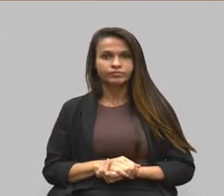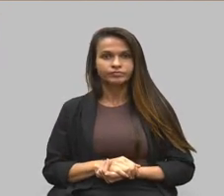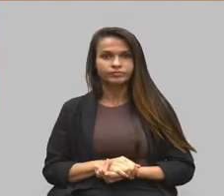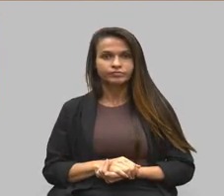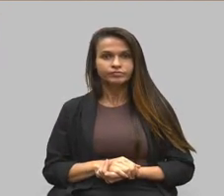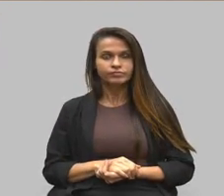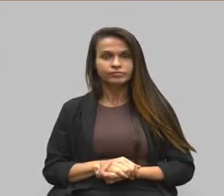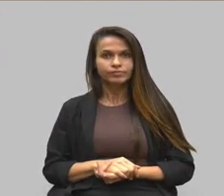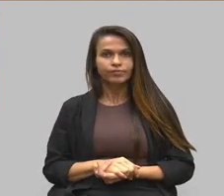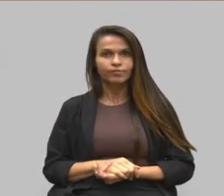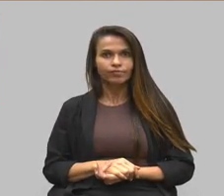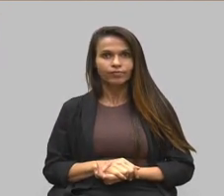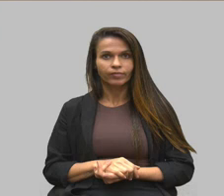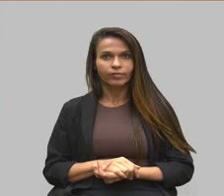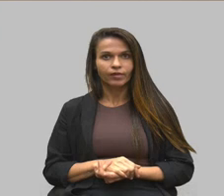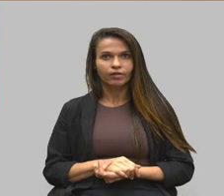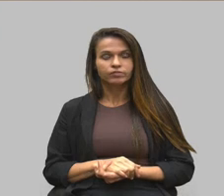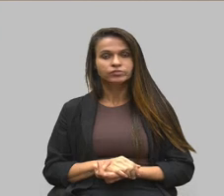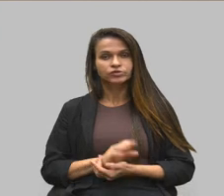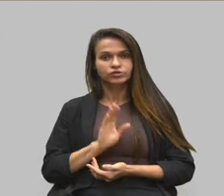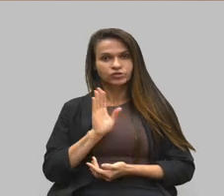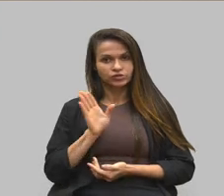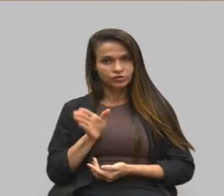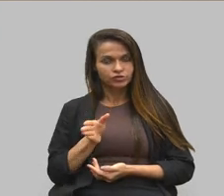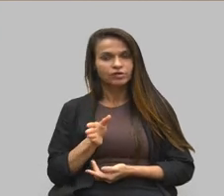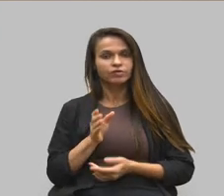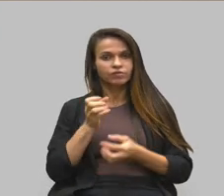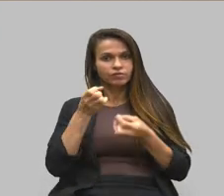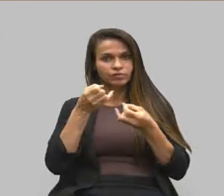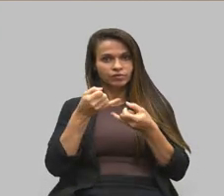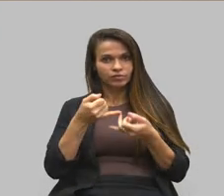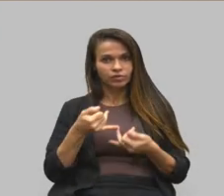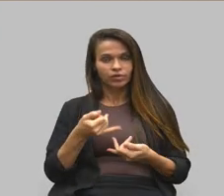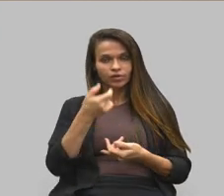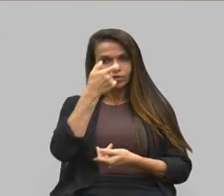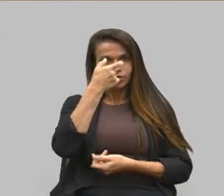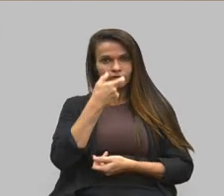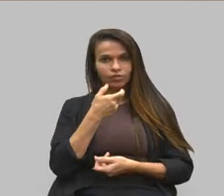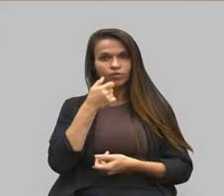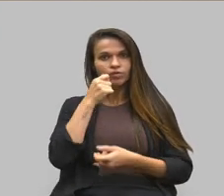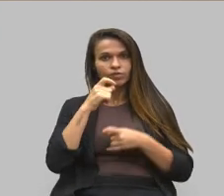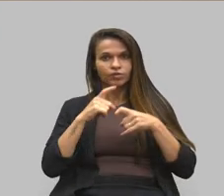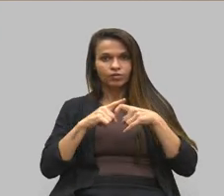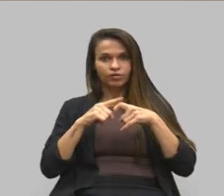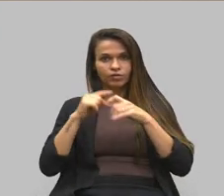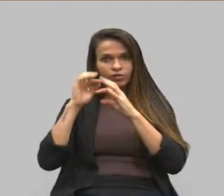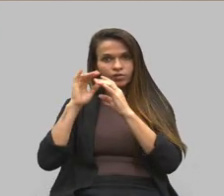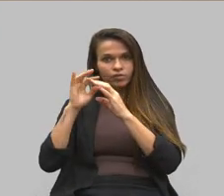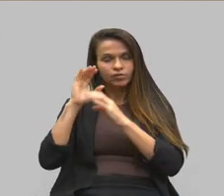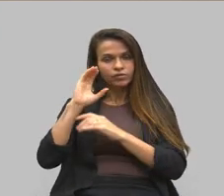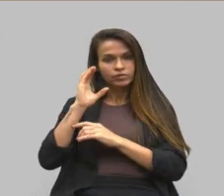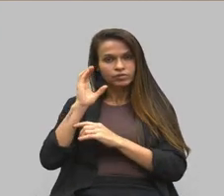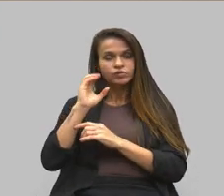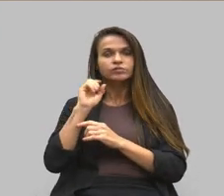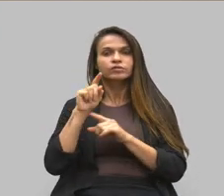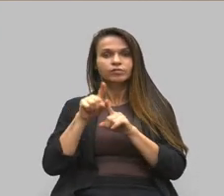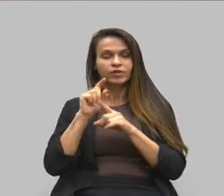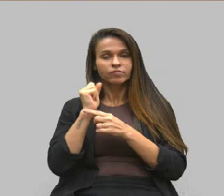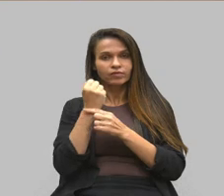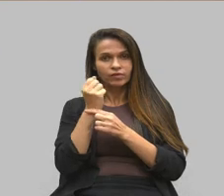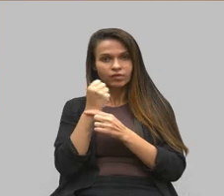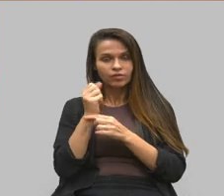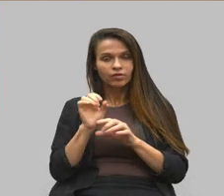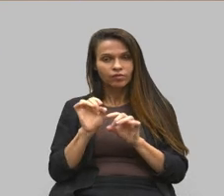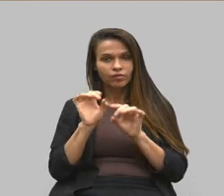Eh como né já foi colocado eu sou o Dr em neurociência sou fisioterapeuta sou especialista